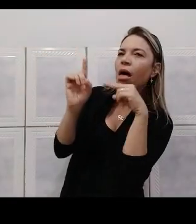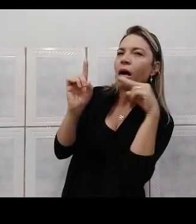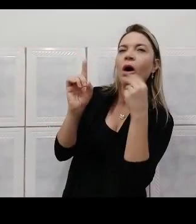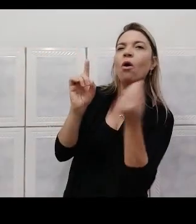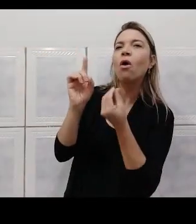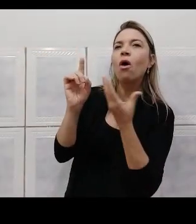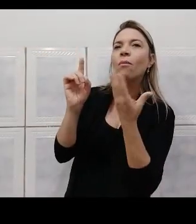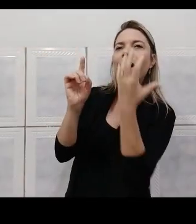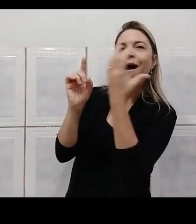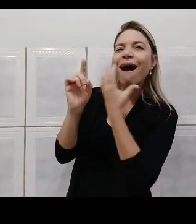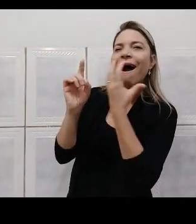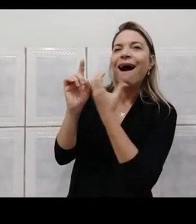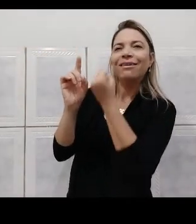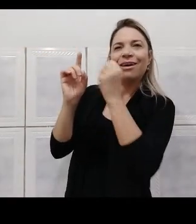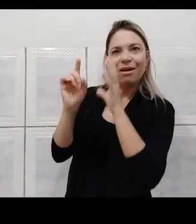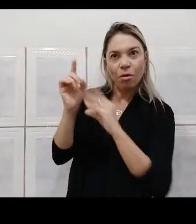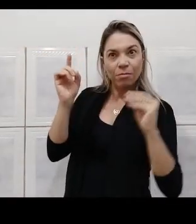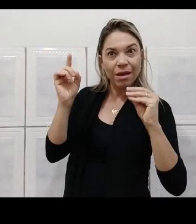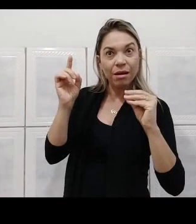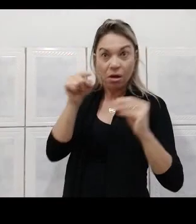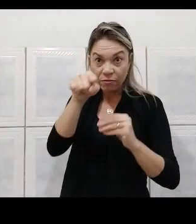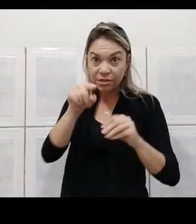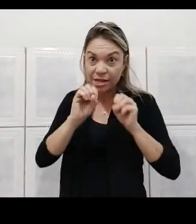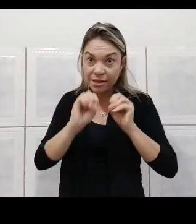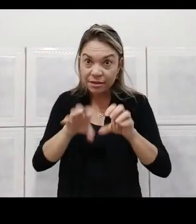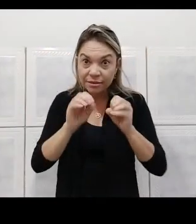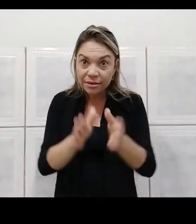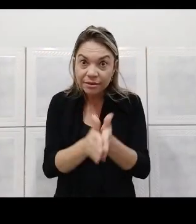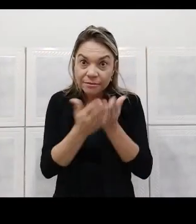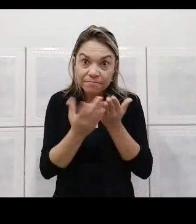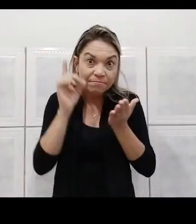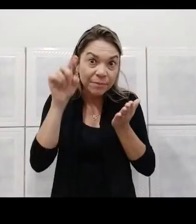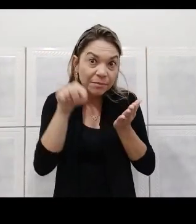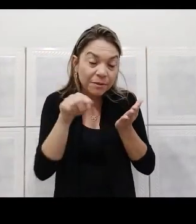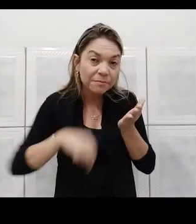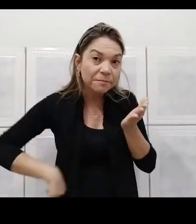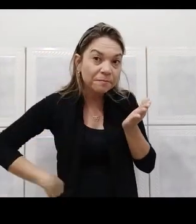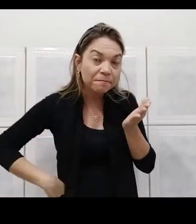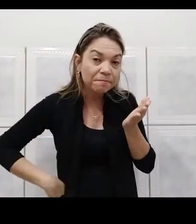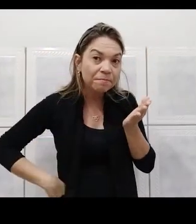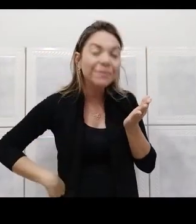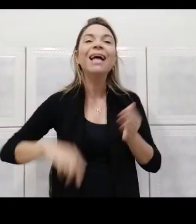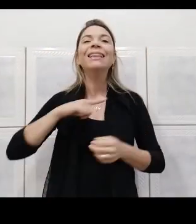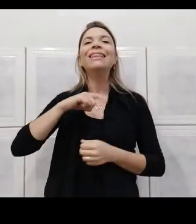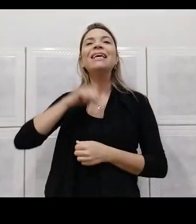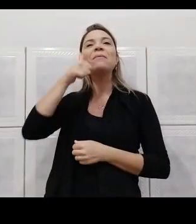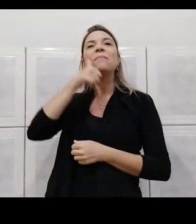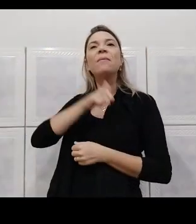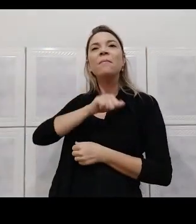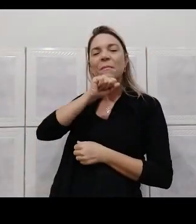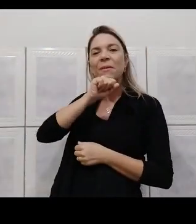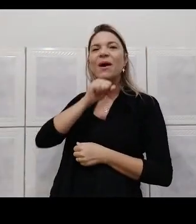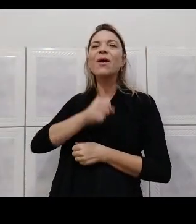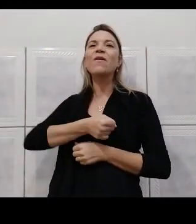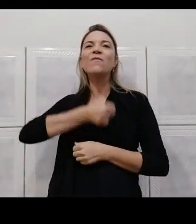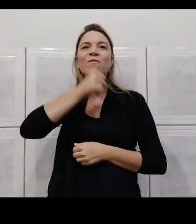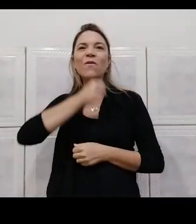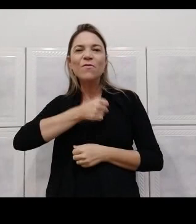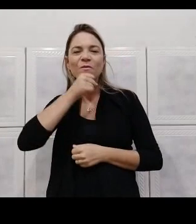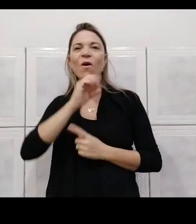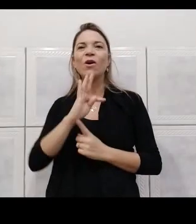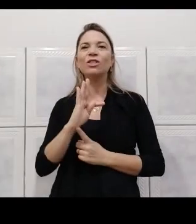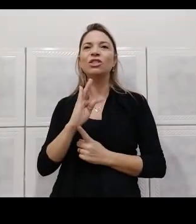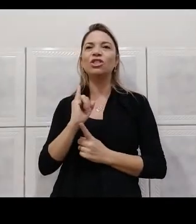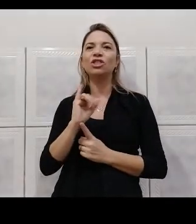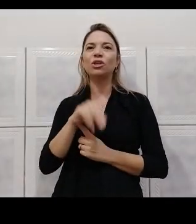com seus filhos, como é dito acerca da mãe e da avó de Timóteo, Lóide e Eunice? Timóteo, segundo